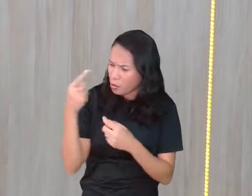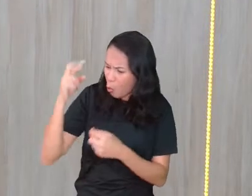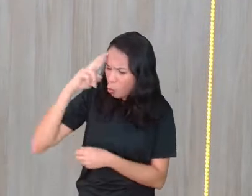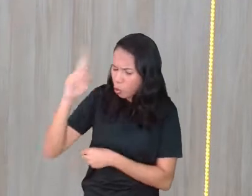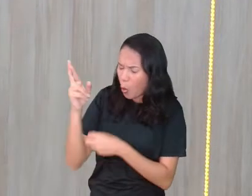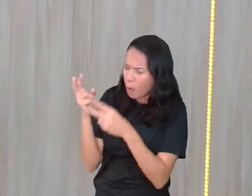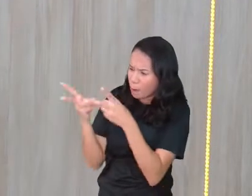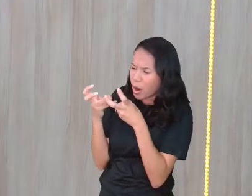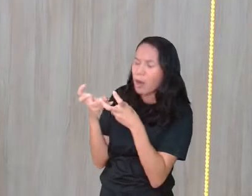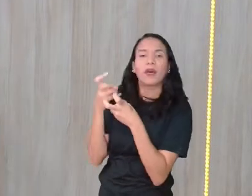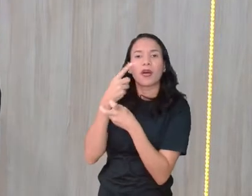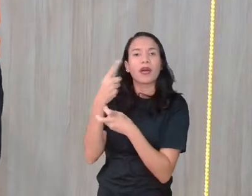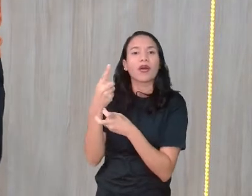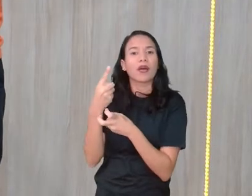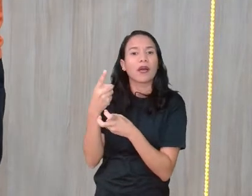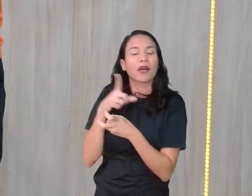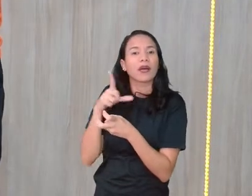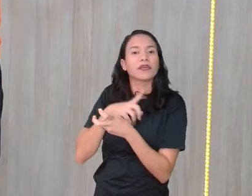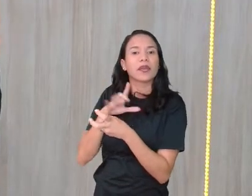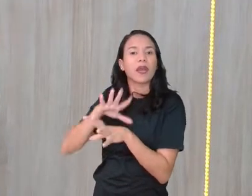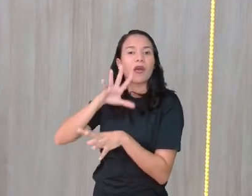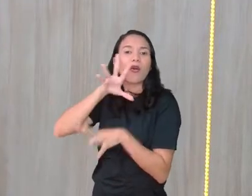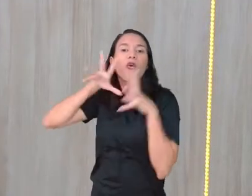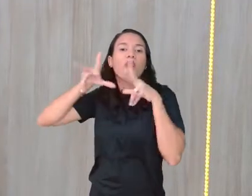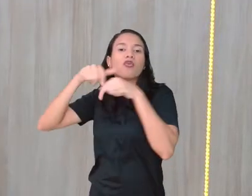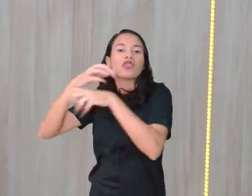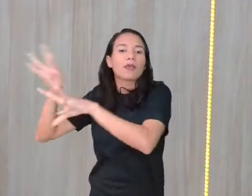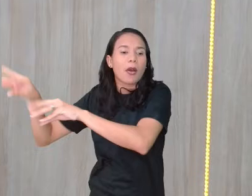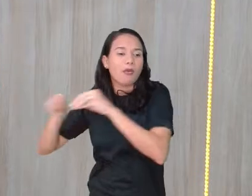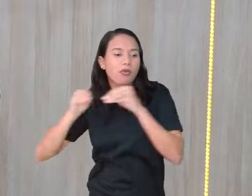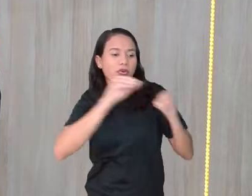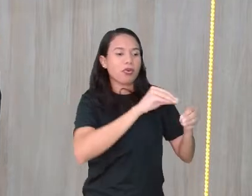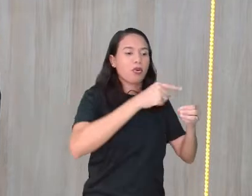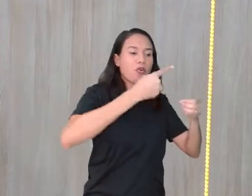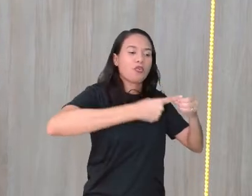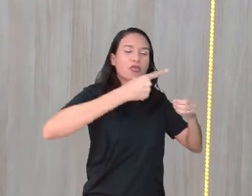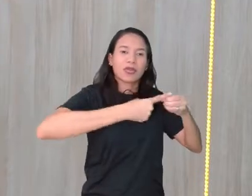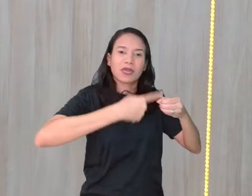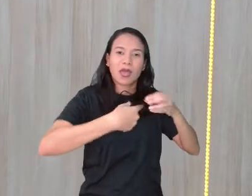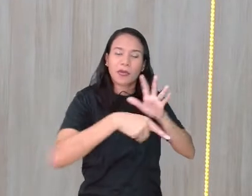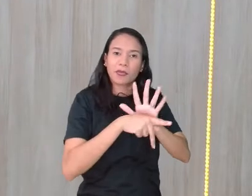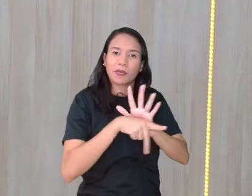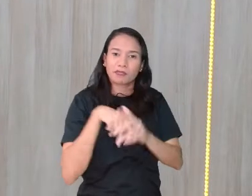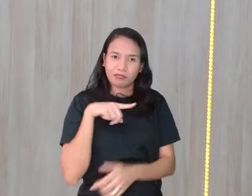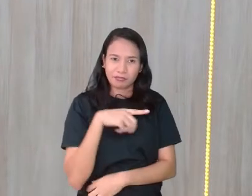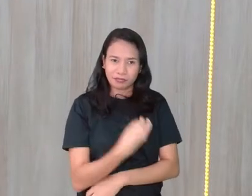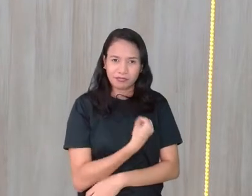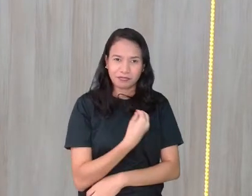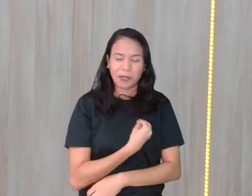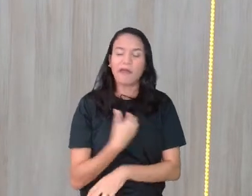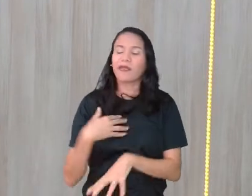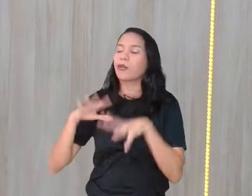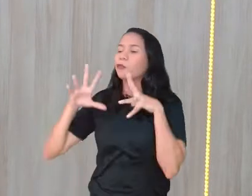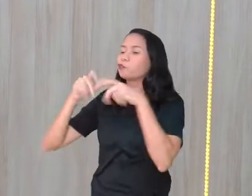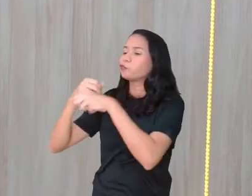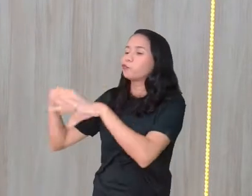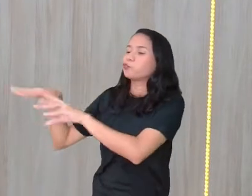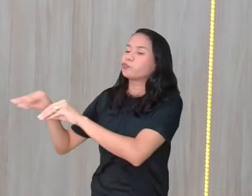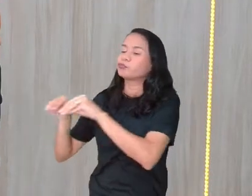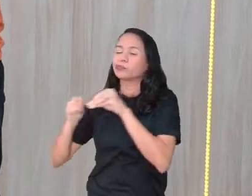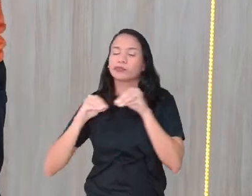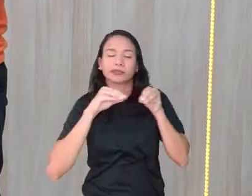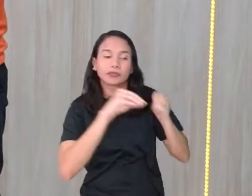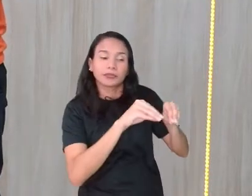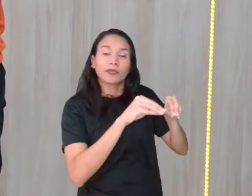engenho, pegaram e resolveram levar esses animais para o interior, para a região ali do Agreste, por exemplo. Então,